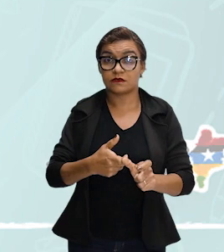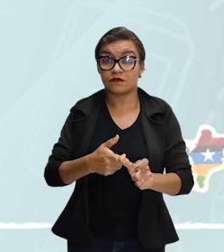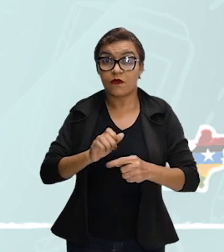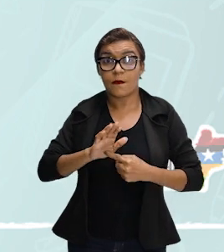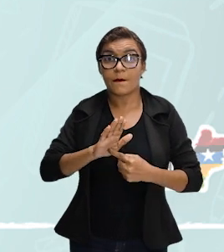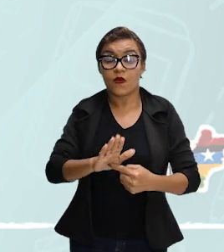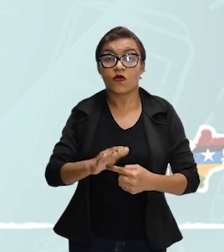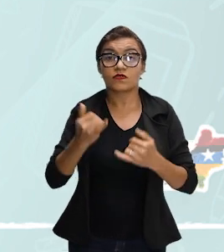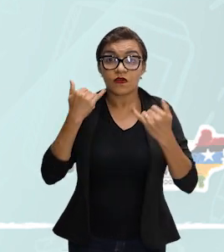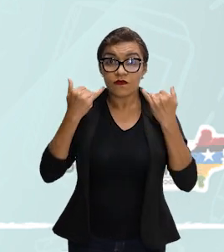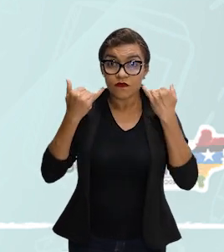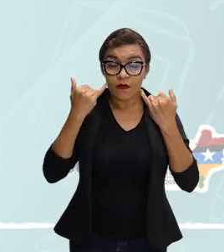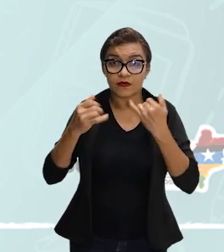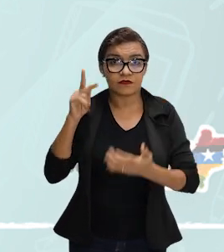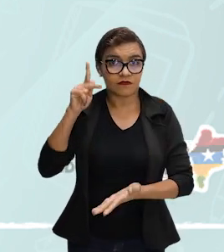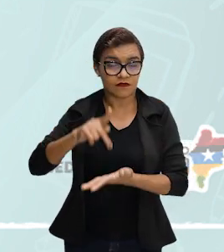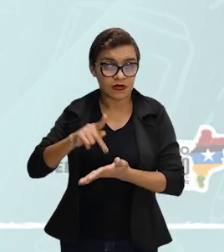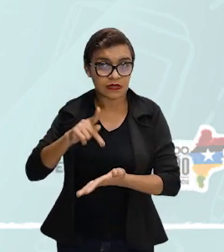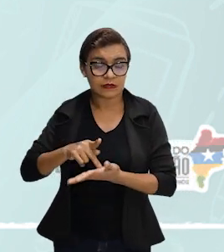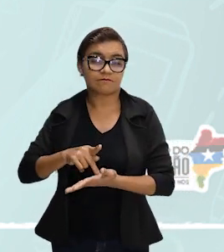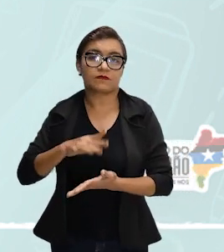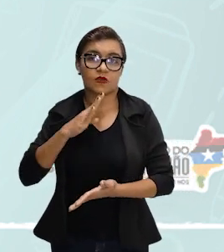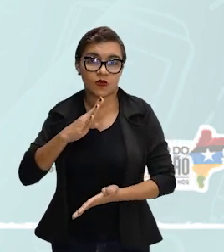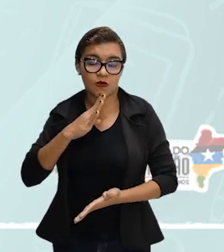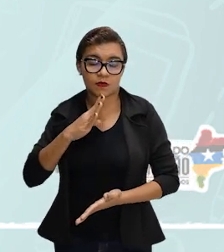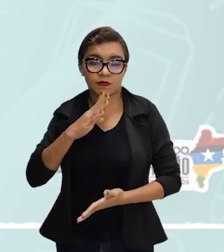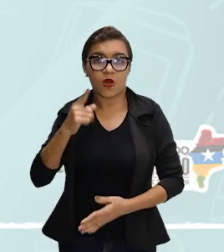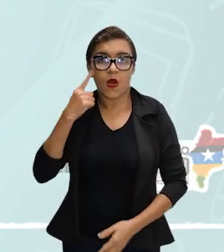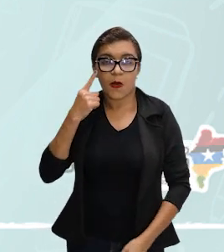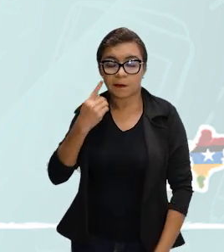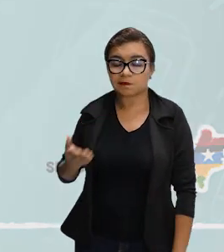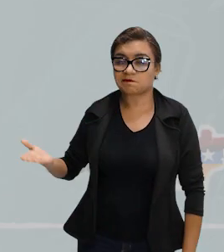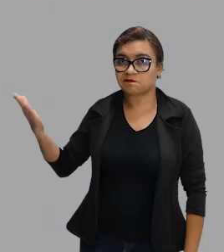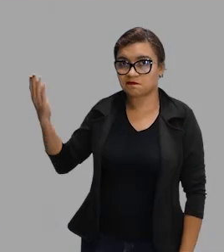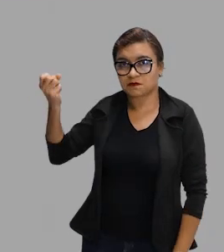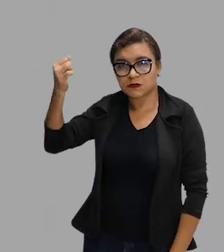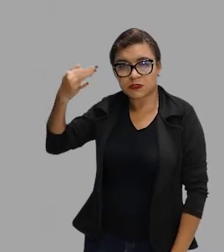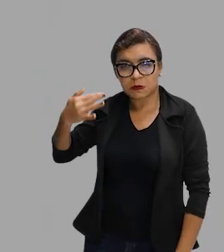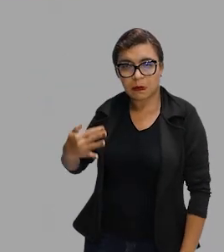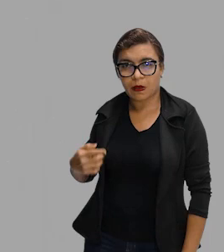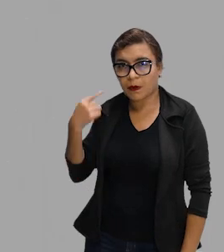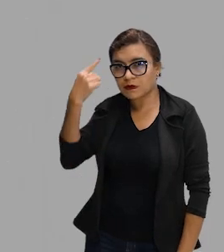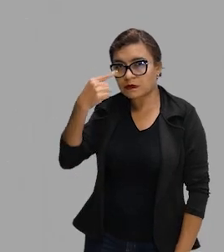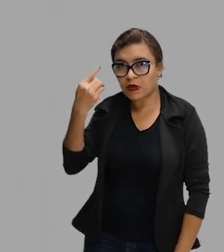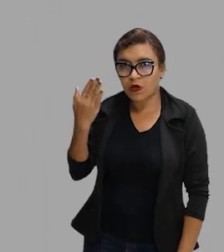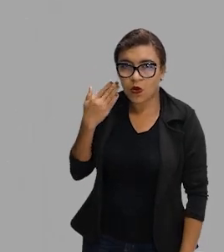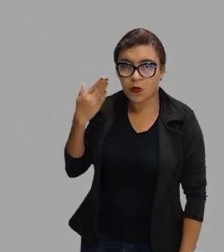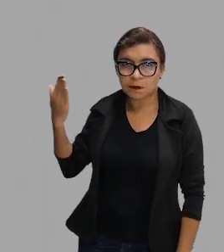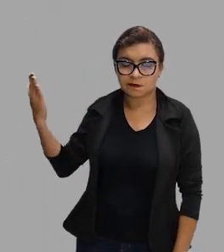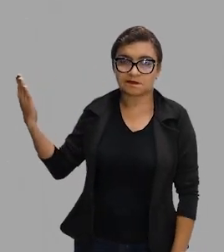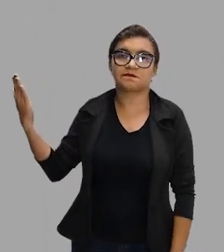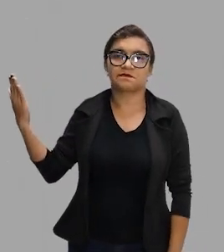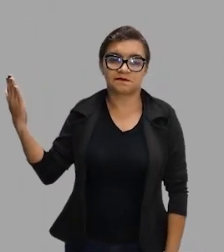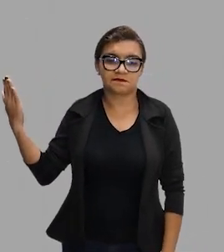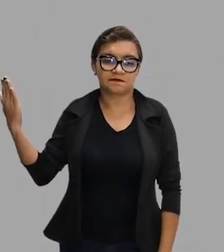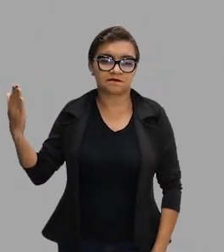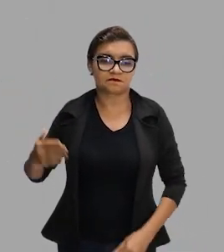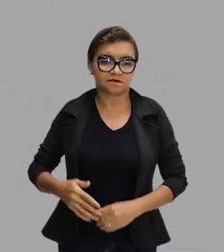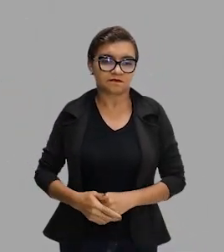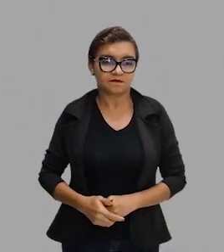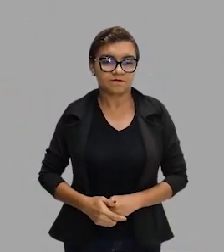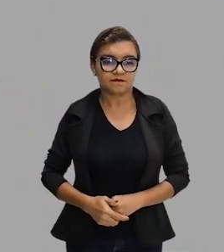real, conhecida ou cierta. Las oraciones no subordinadas se suelen construir en